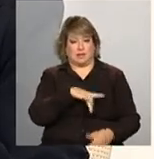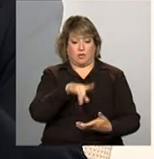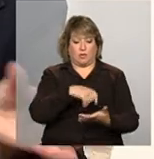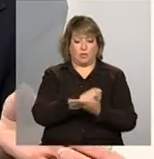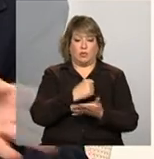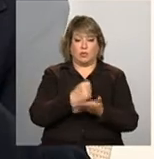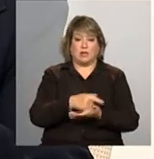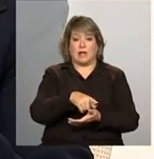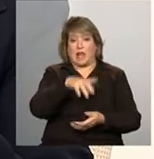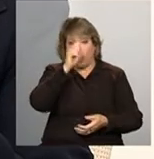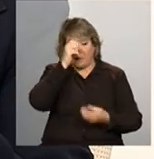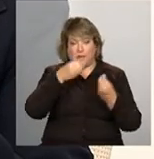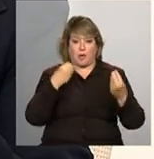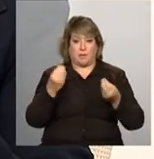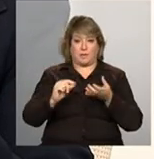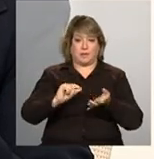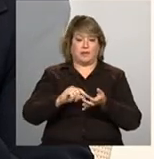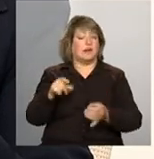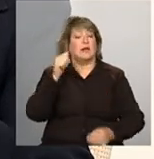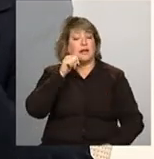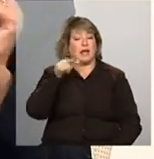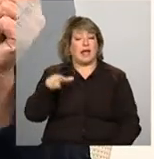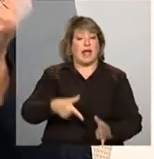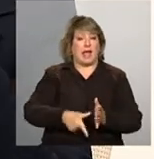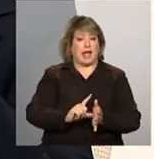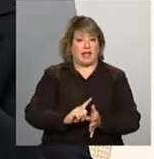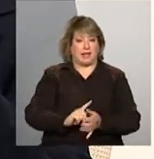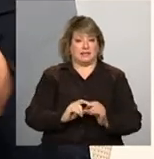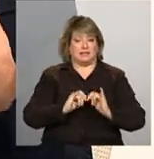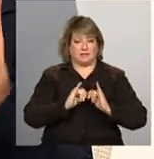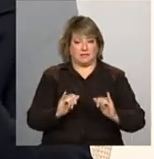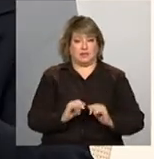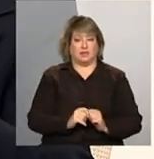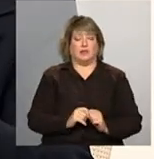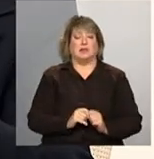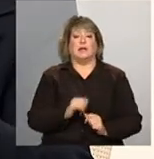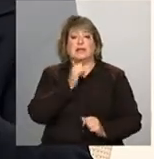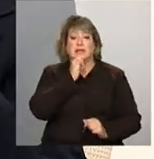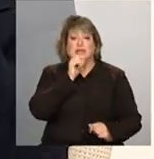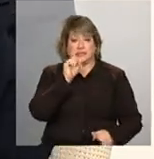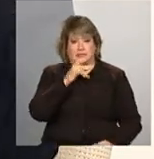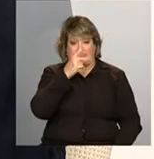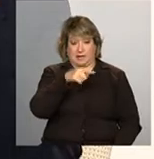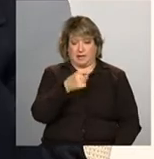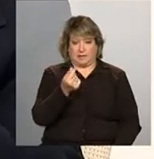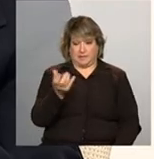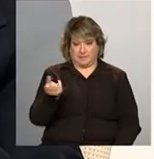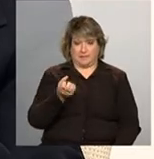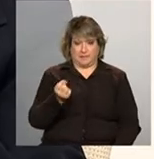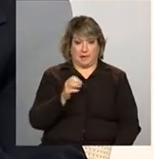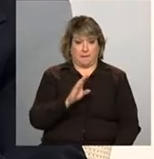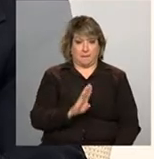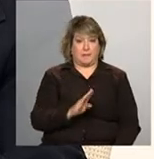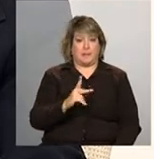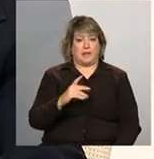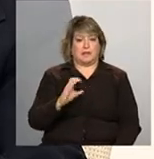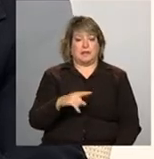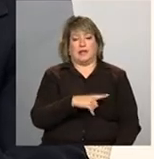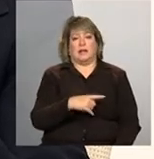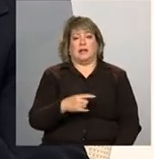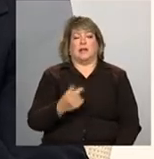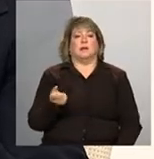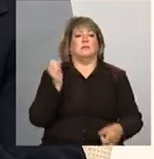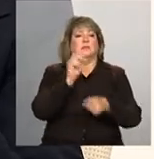de aprendizagem que a Sinara mencionou aqui. Então, no caso, se o beneficiário do BPC é contratado como